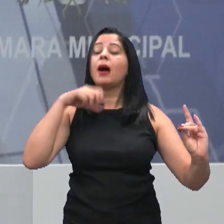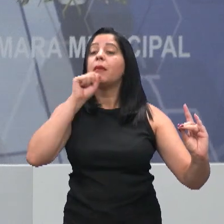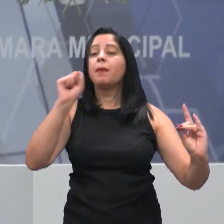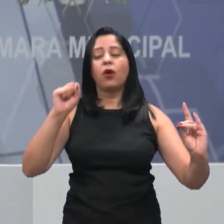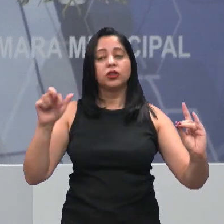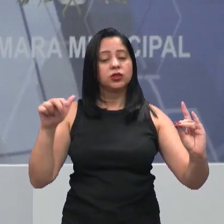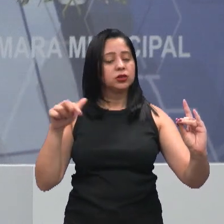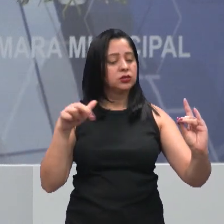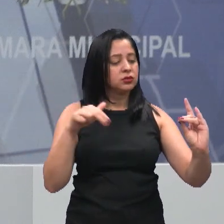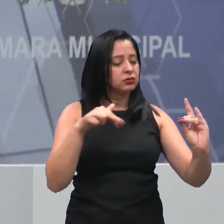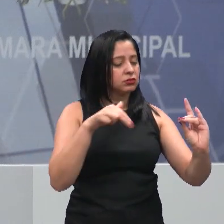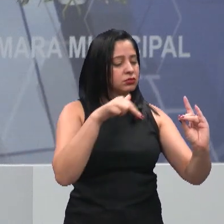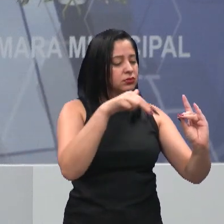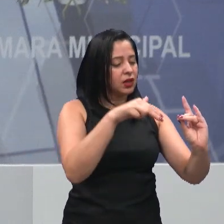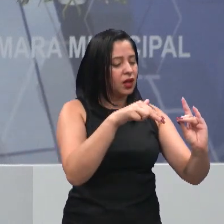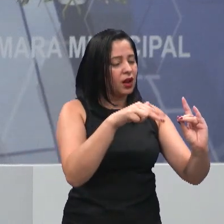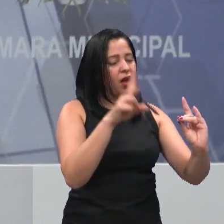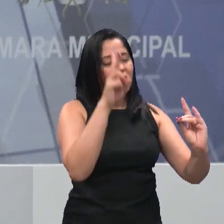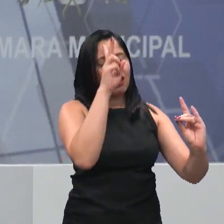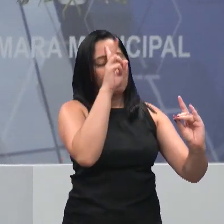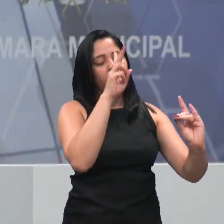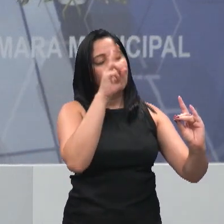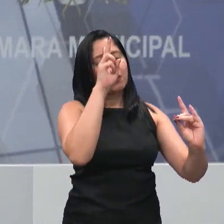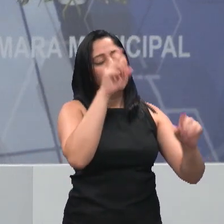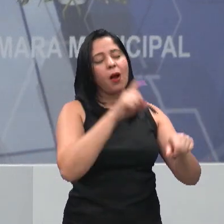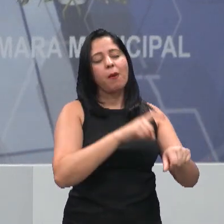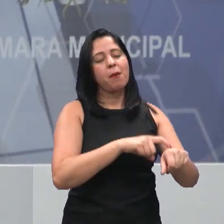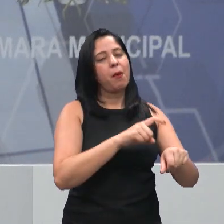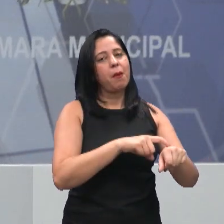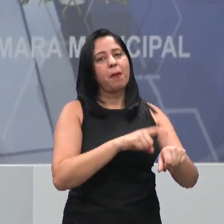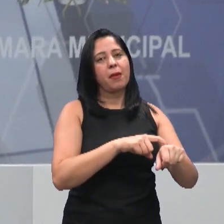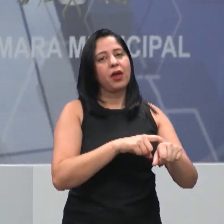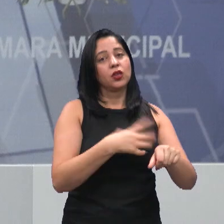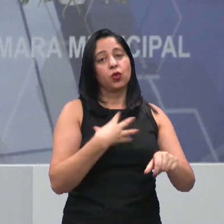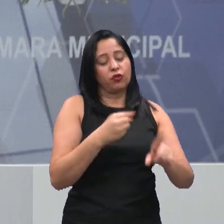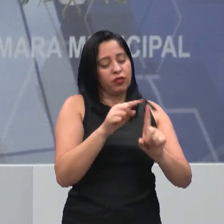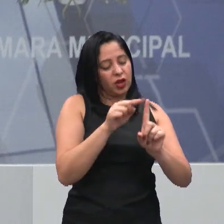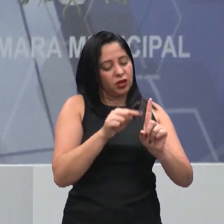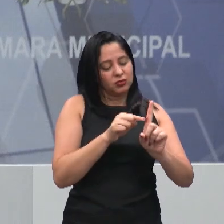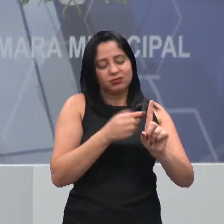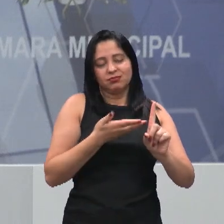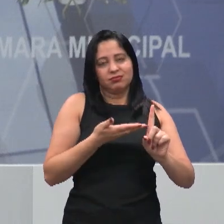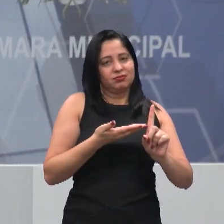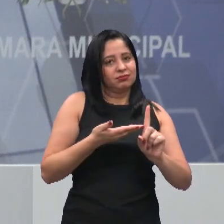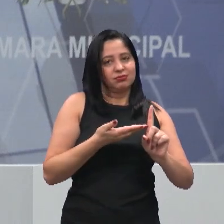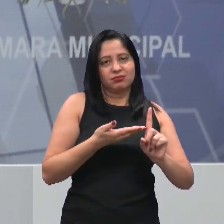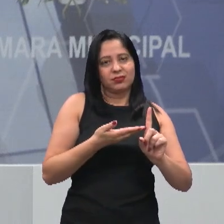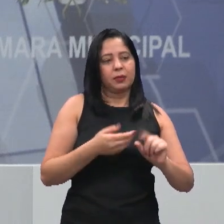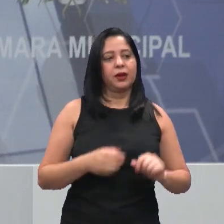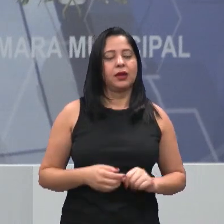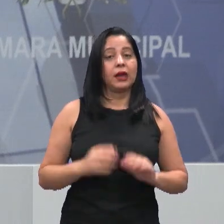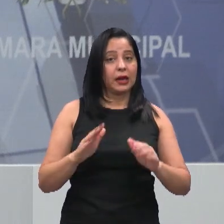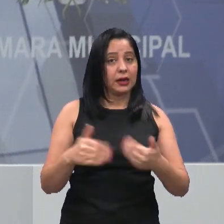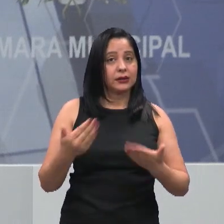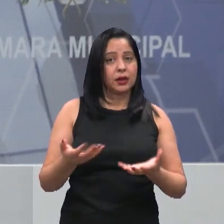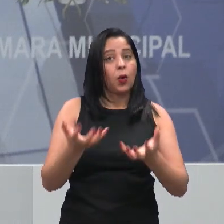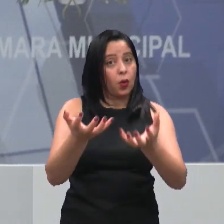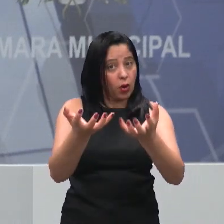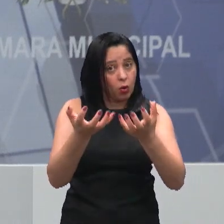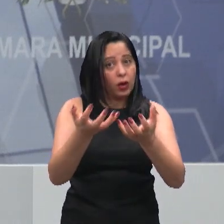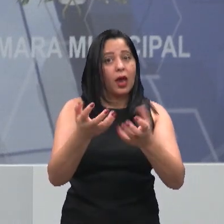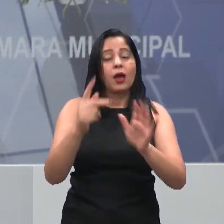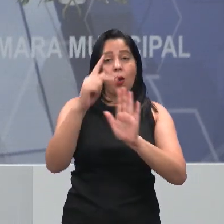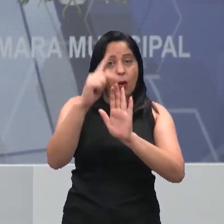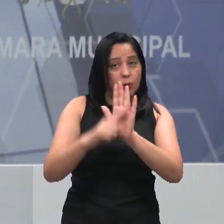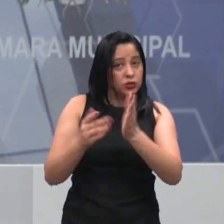reviver, né, as lembranças que ela teve dos momentos que o filho teve na barriga dela. Então, esse projeto, eu gostaria muito que ele fosse